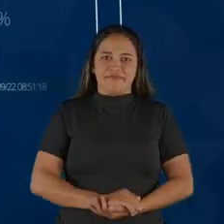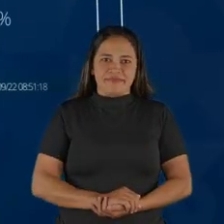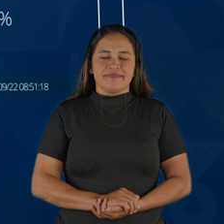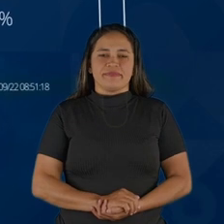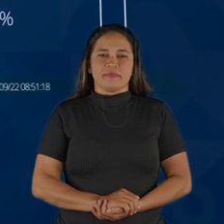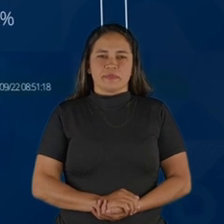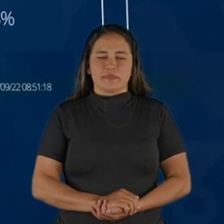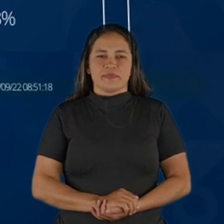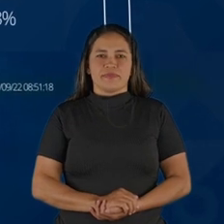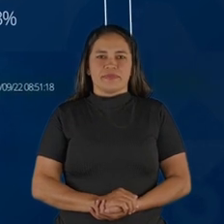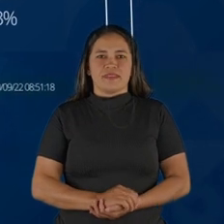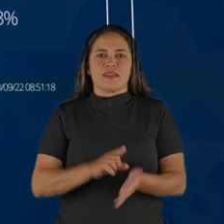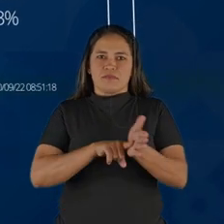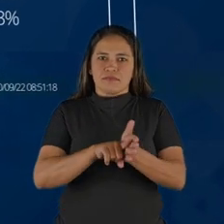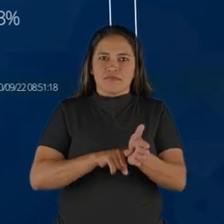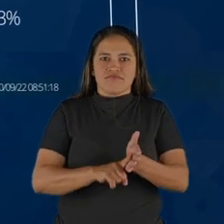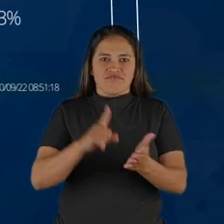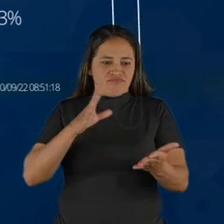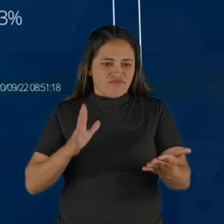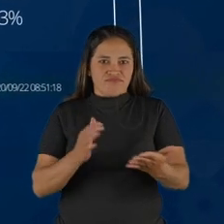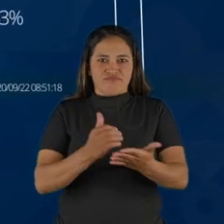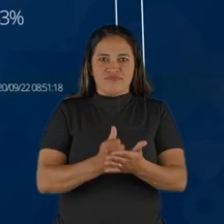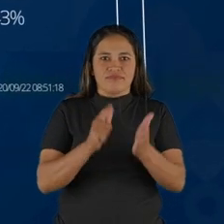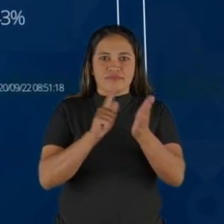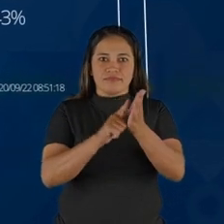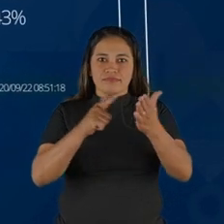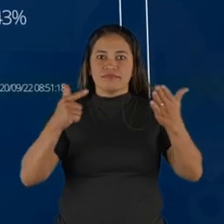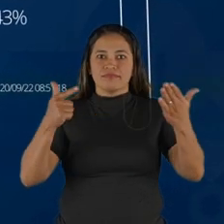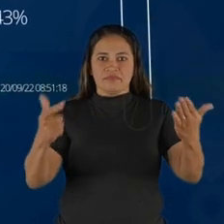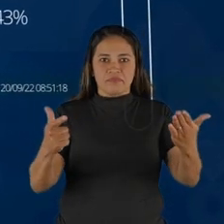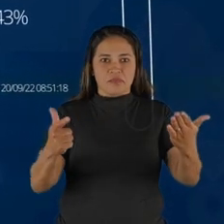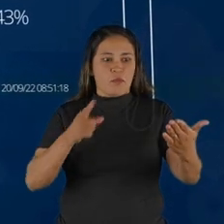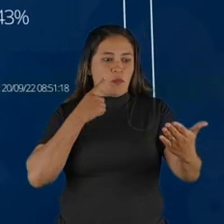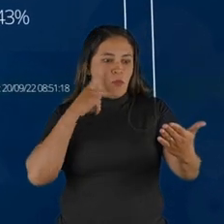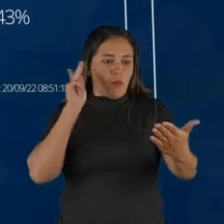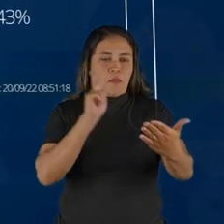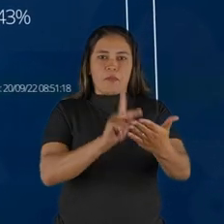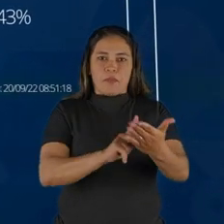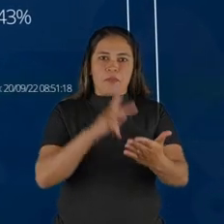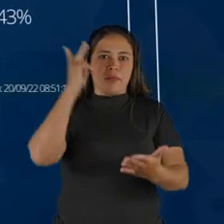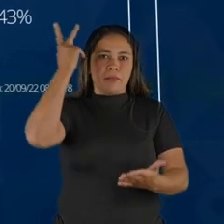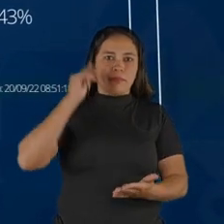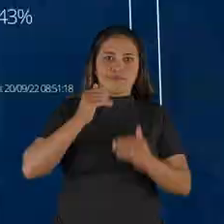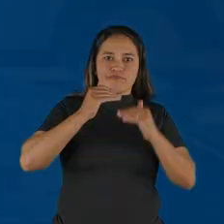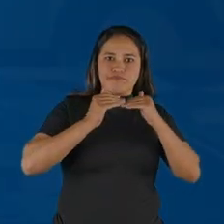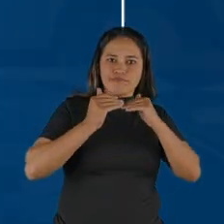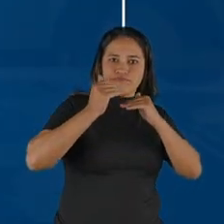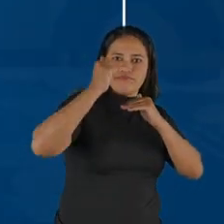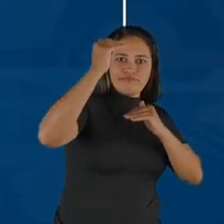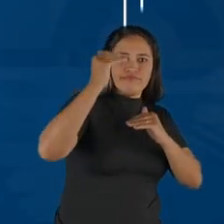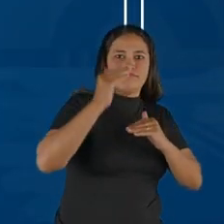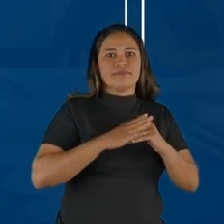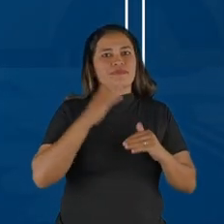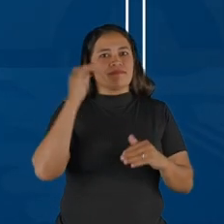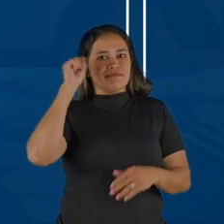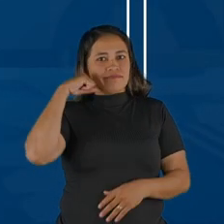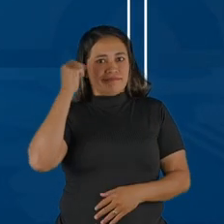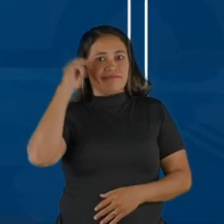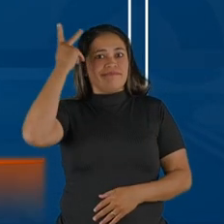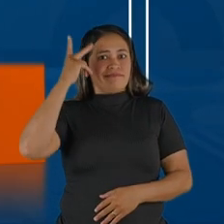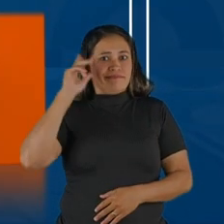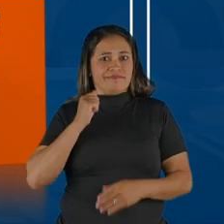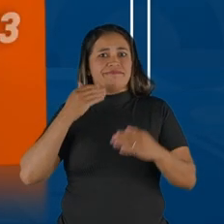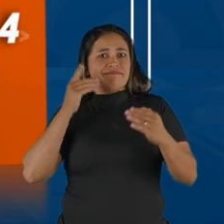A pesquisa Promotion e Jornal Estilo confirma. Kátia segue na frente. A senadora Kátia